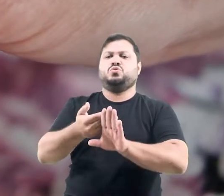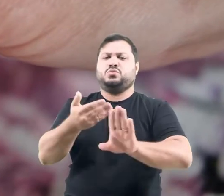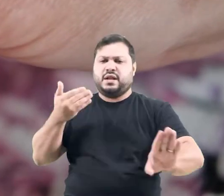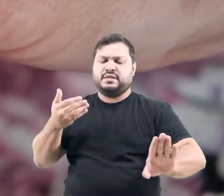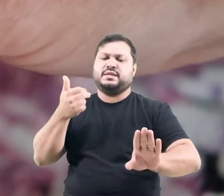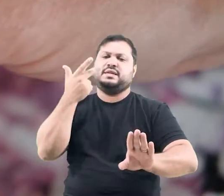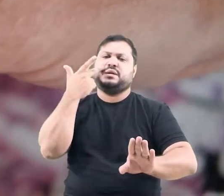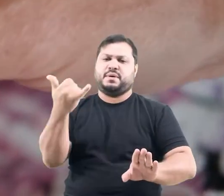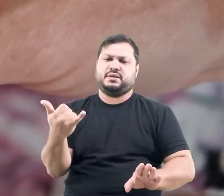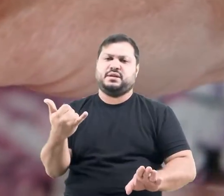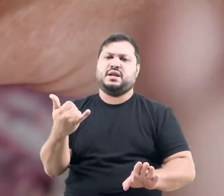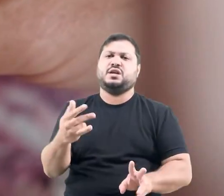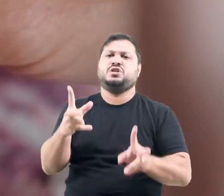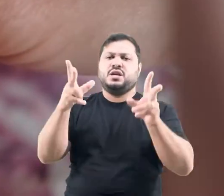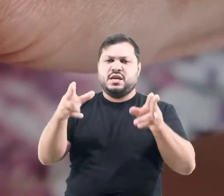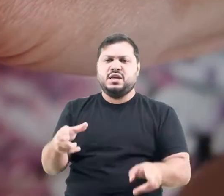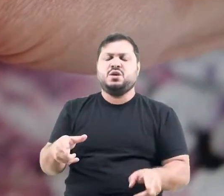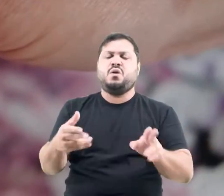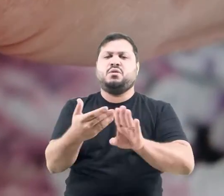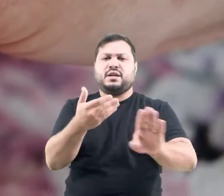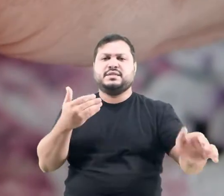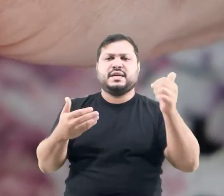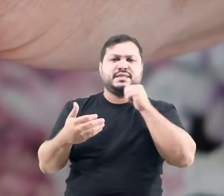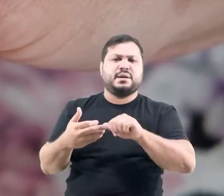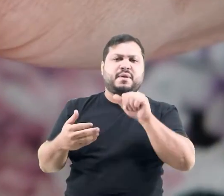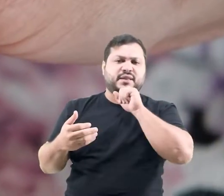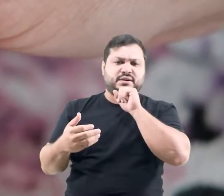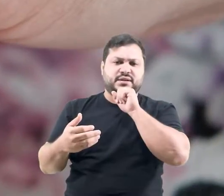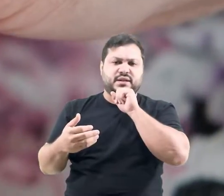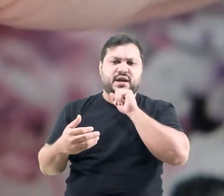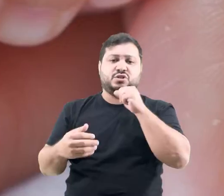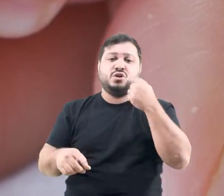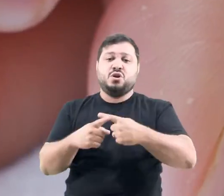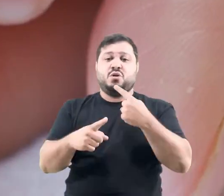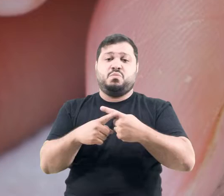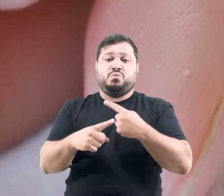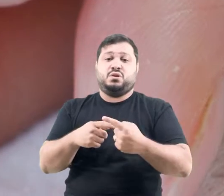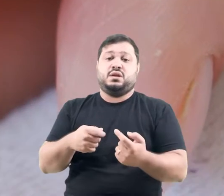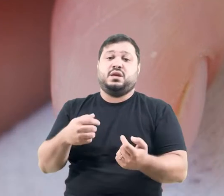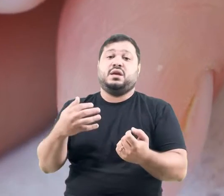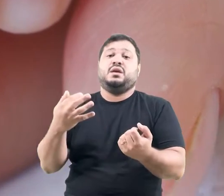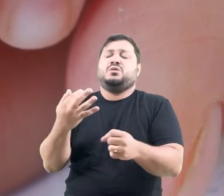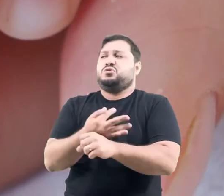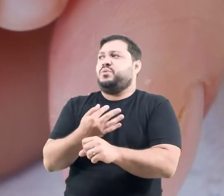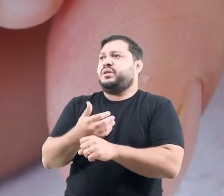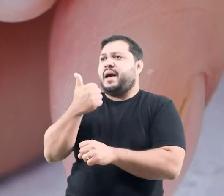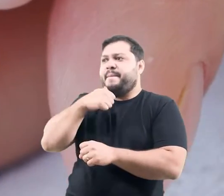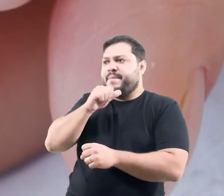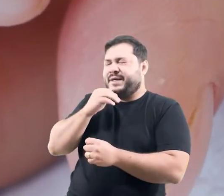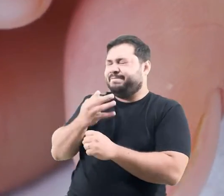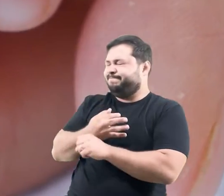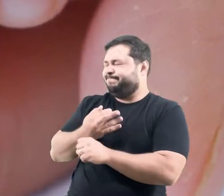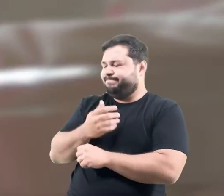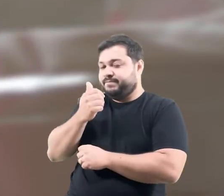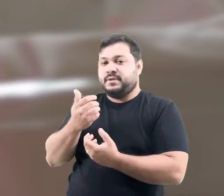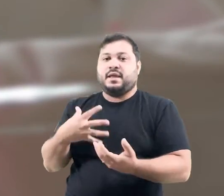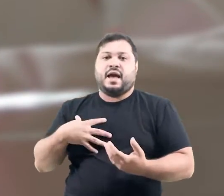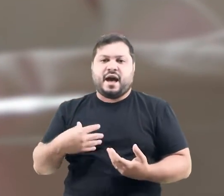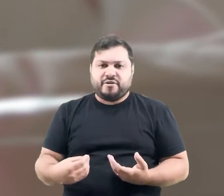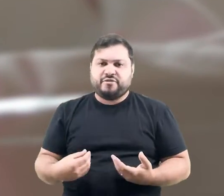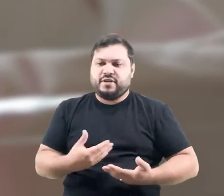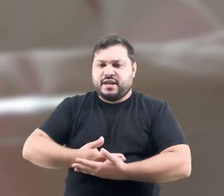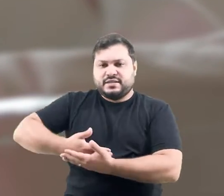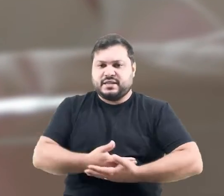da licença paternidade nos mesmos moldes da licença maternidade, pois além de suportar a ausência da mãe, a